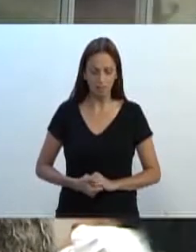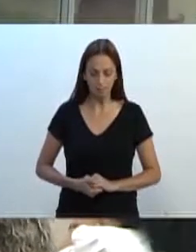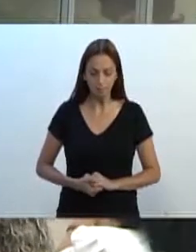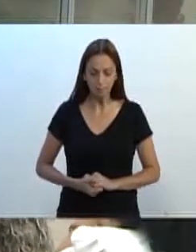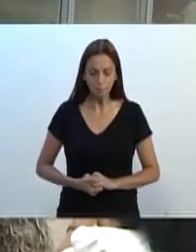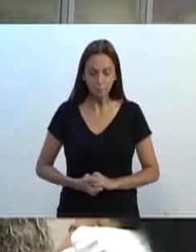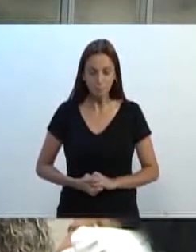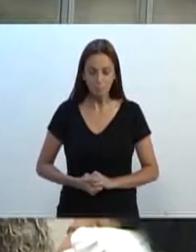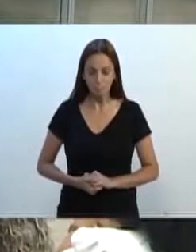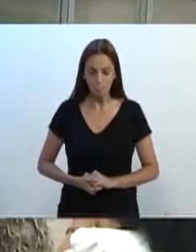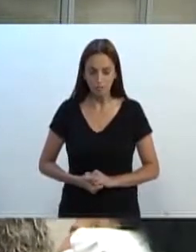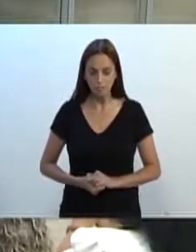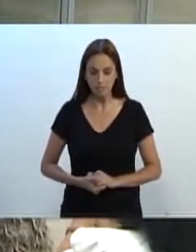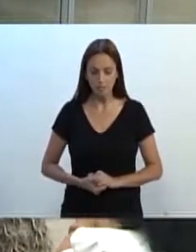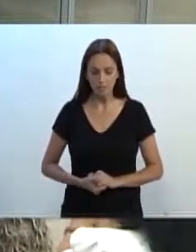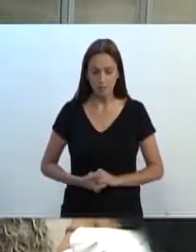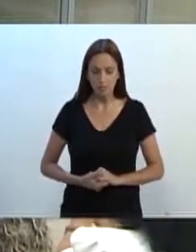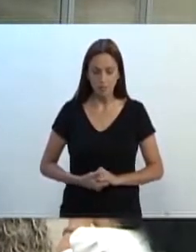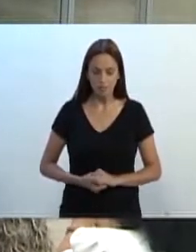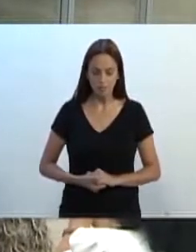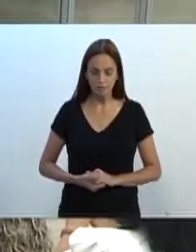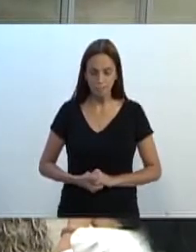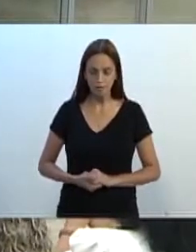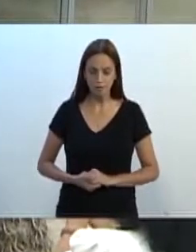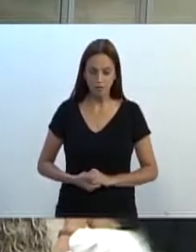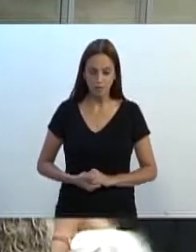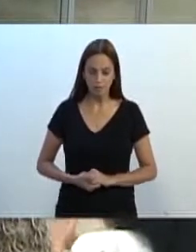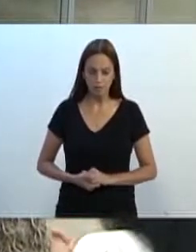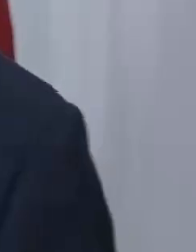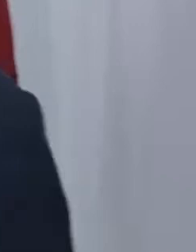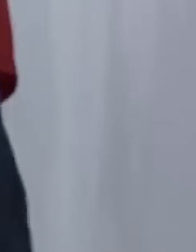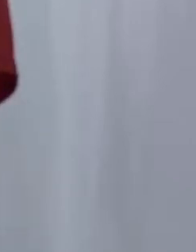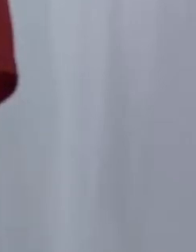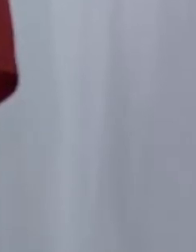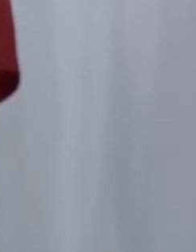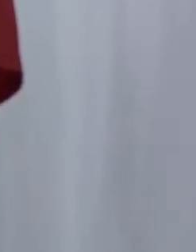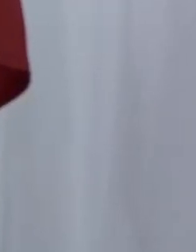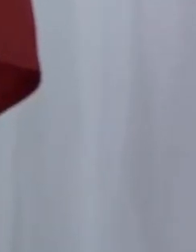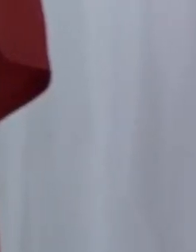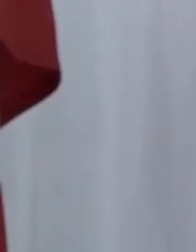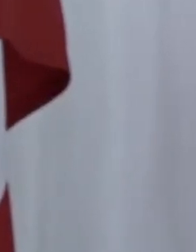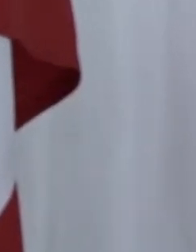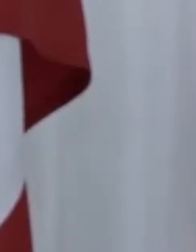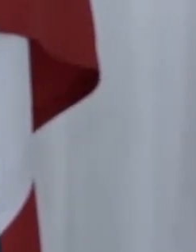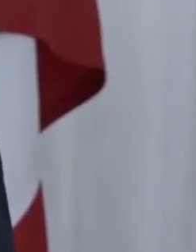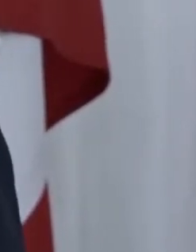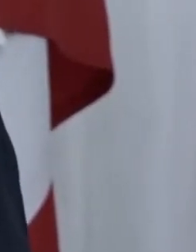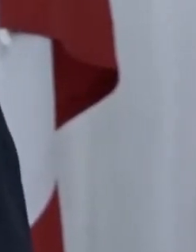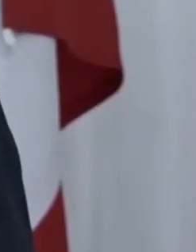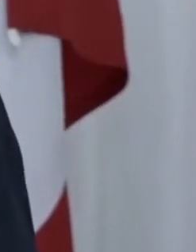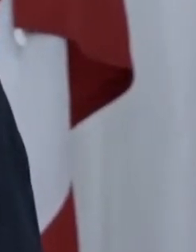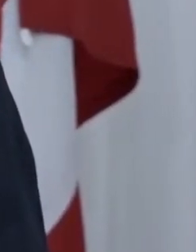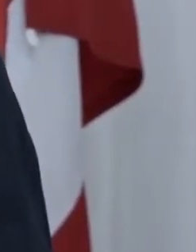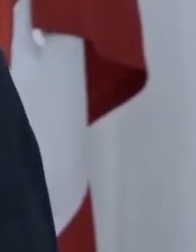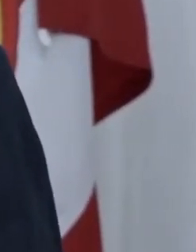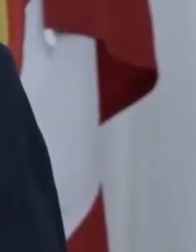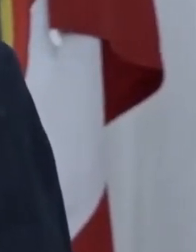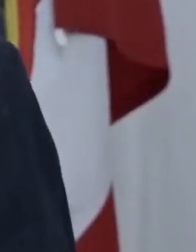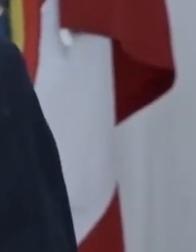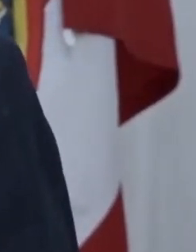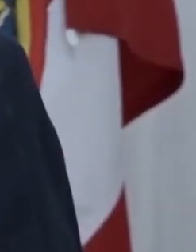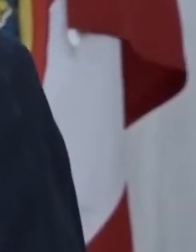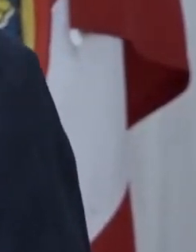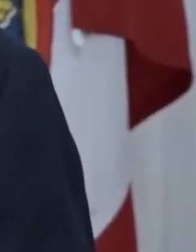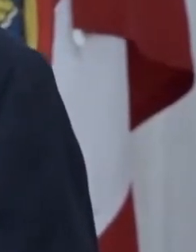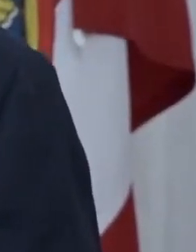comemoração dos 130 anos de instalação da comarca de Blumenau. Sempre é um momento importante resgatar a história, e